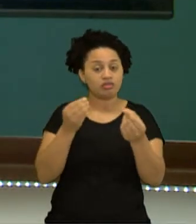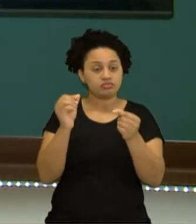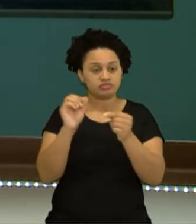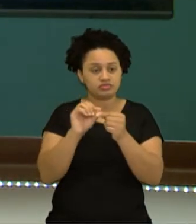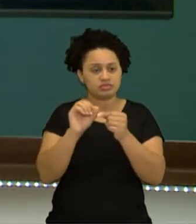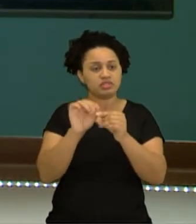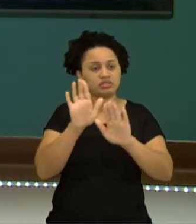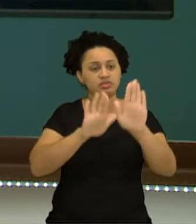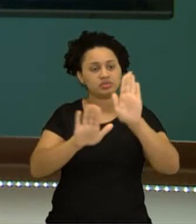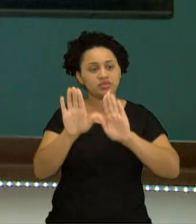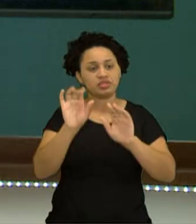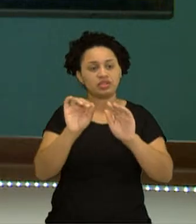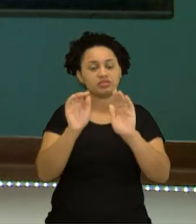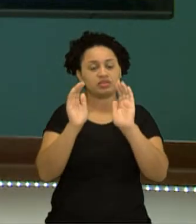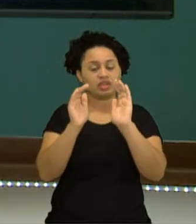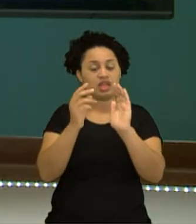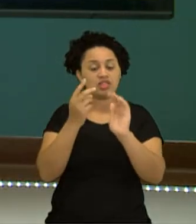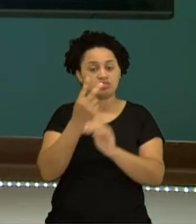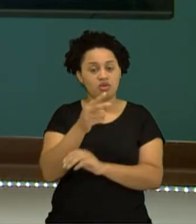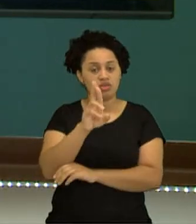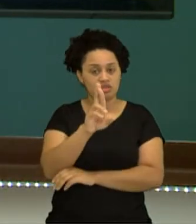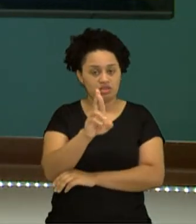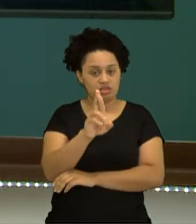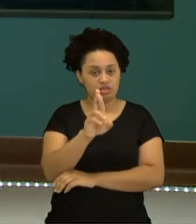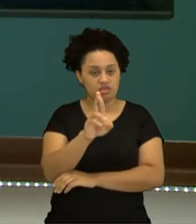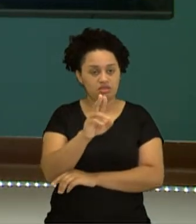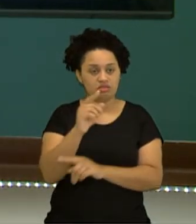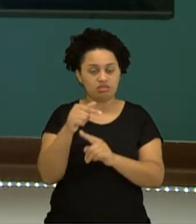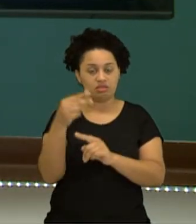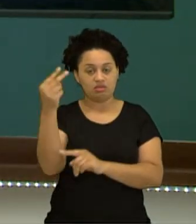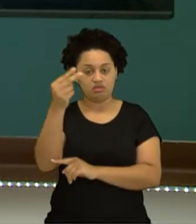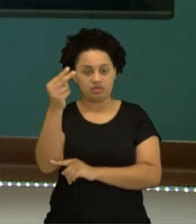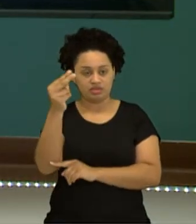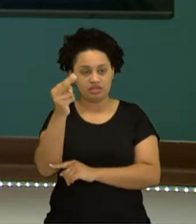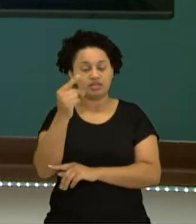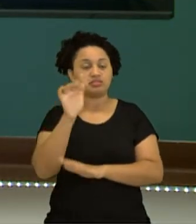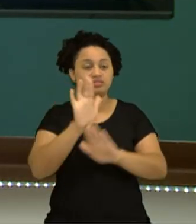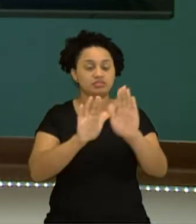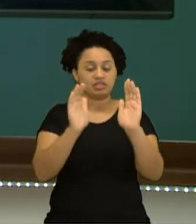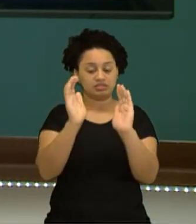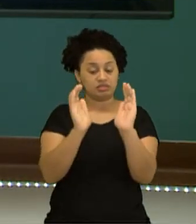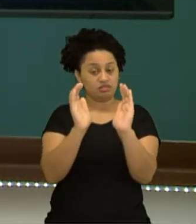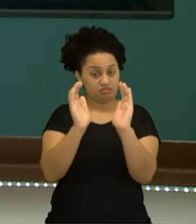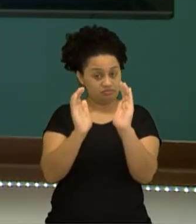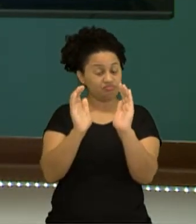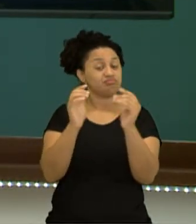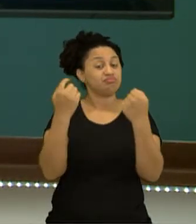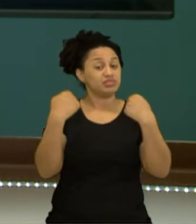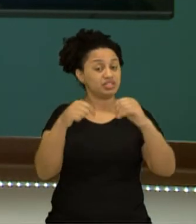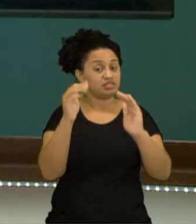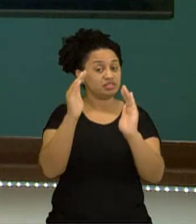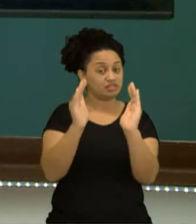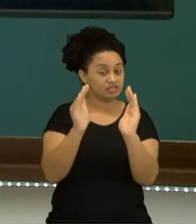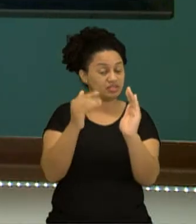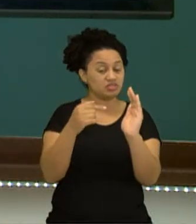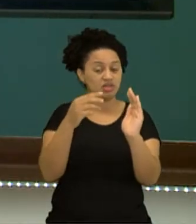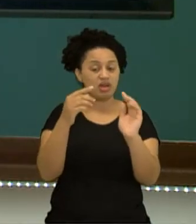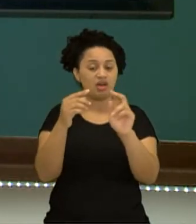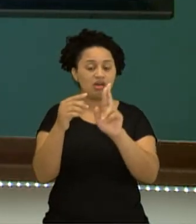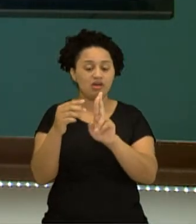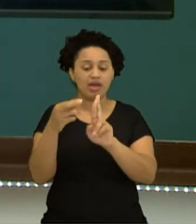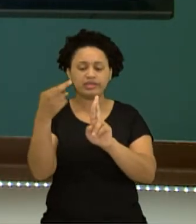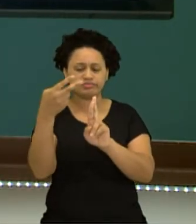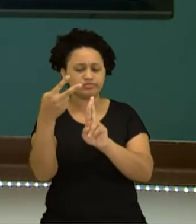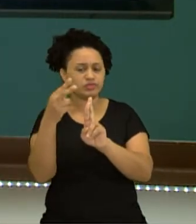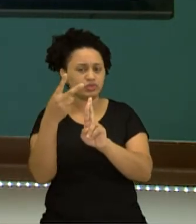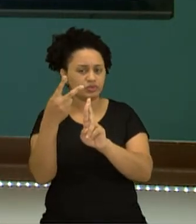Toma cuidado aqui também, gente. Às vezes, na hora de colocar o quadrado, não coloca entre parênteses e coloca o quadrado só no r. E